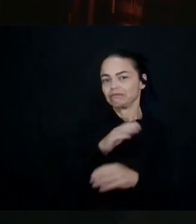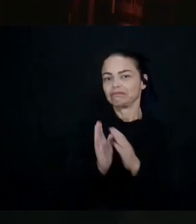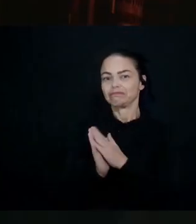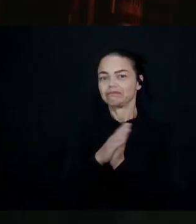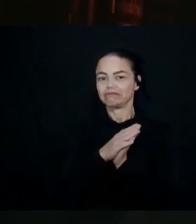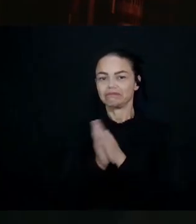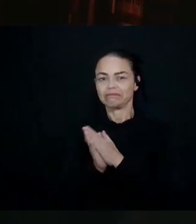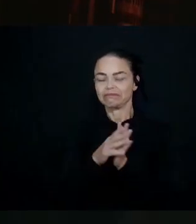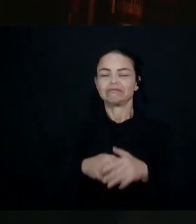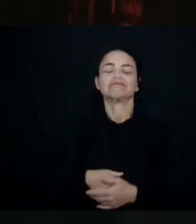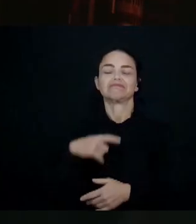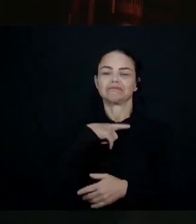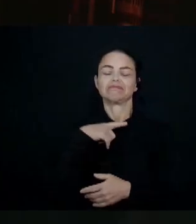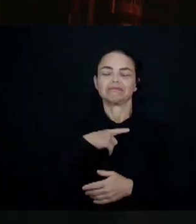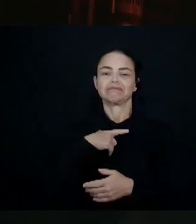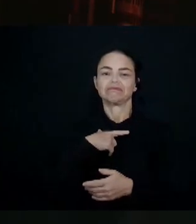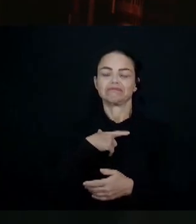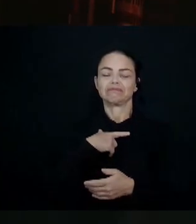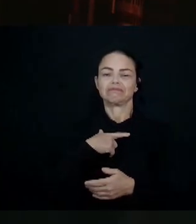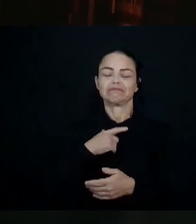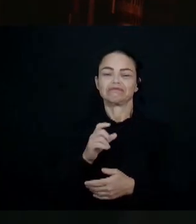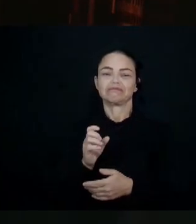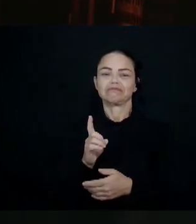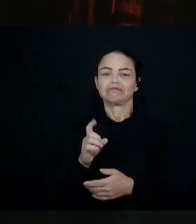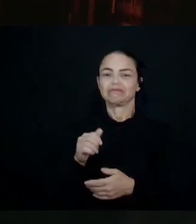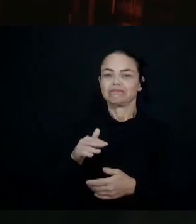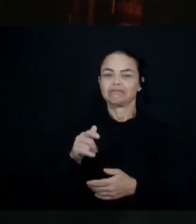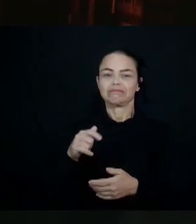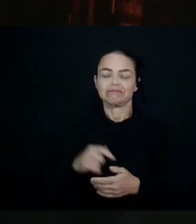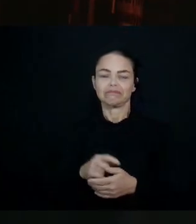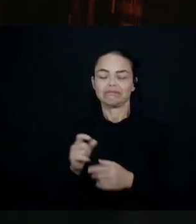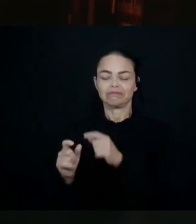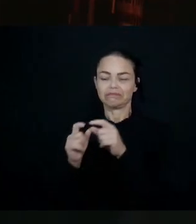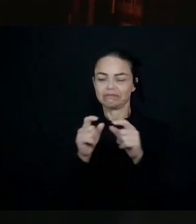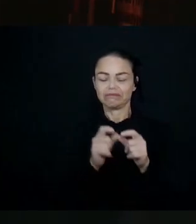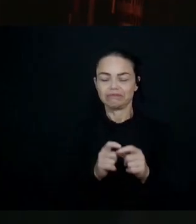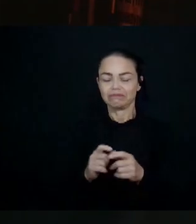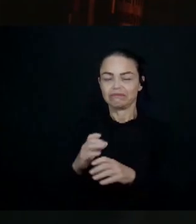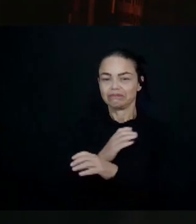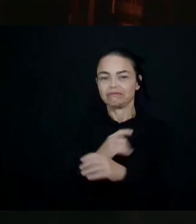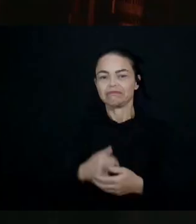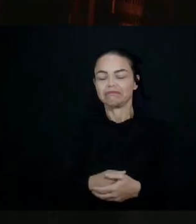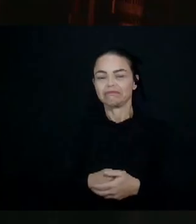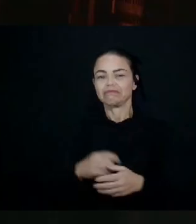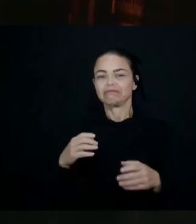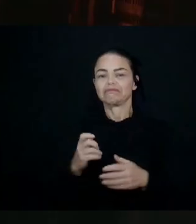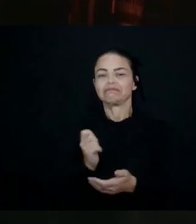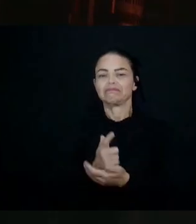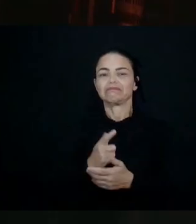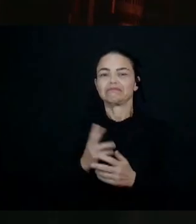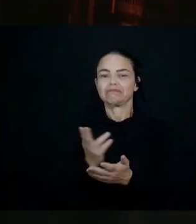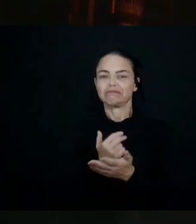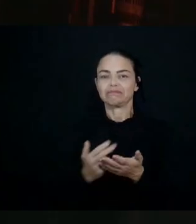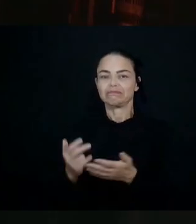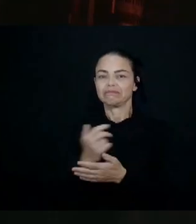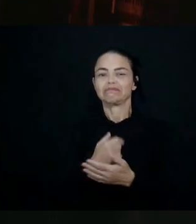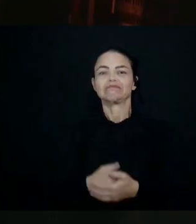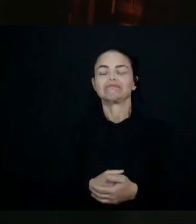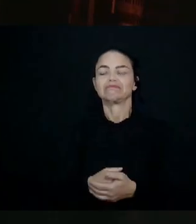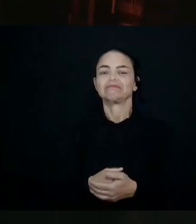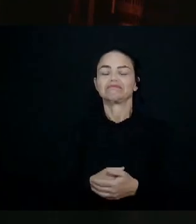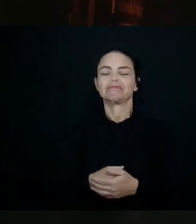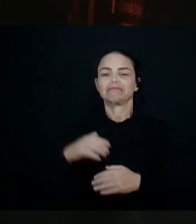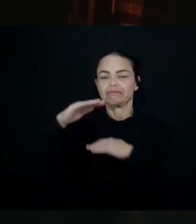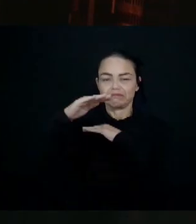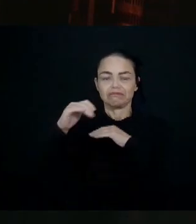álbum que tem a figurinha do dominó lá. Então você vai completando, vai comprando e completa. Quando tiver o desenho do dominó, você vai lá na banca e troca